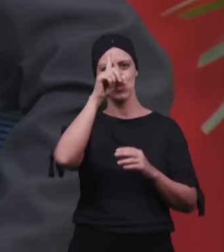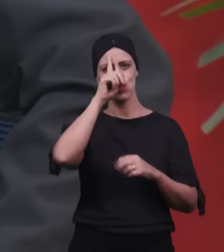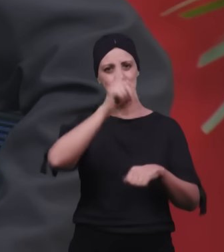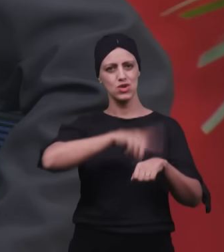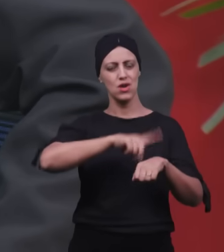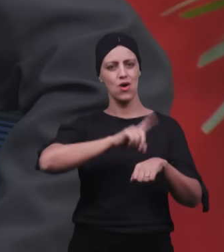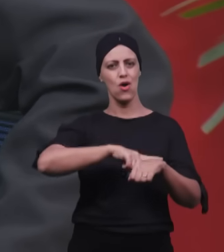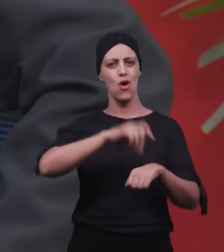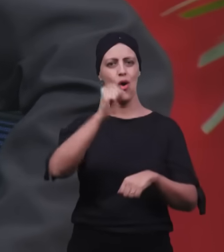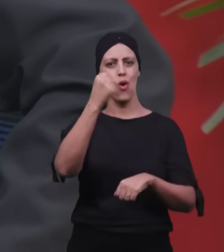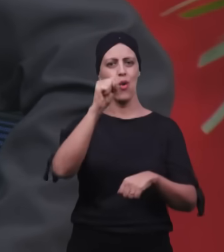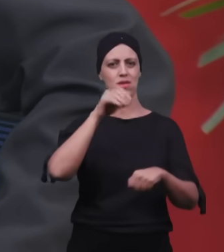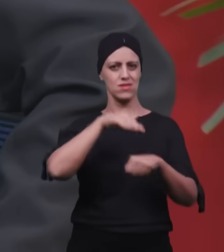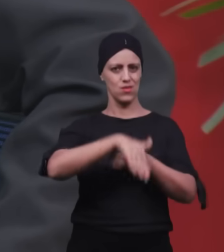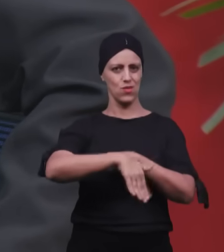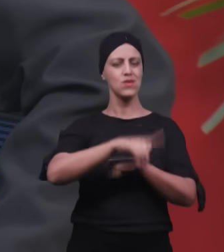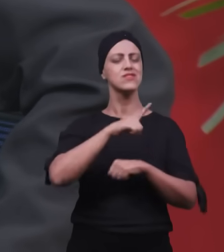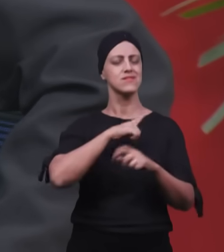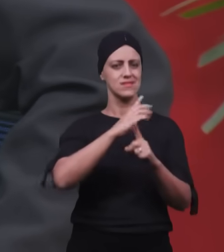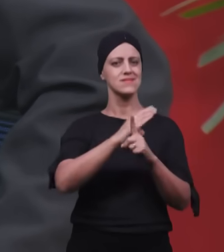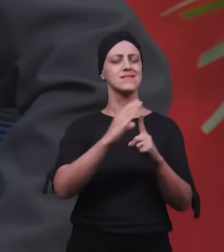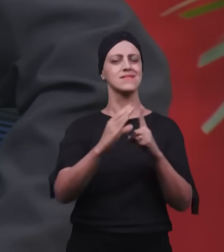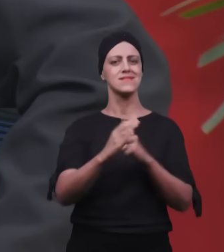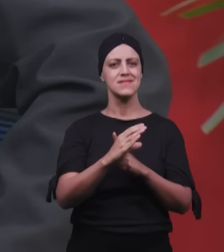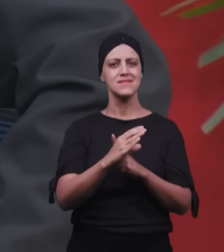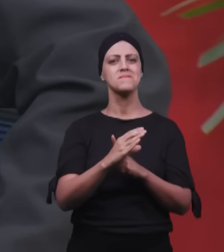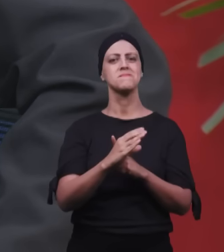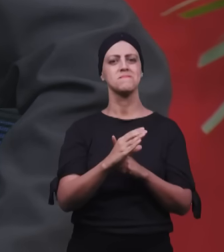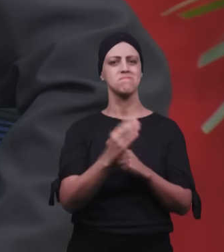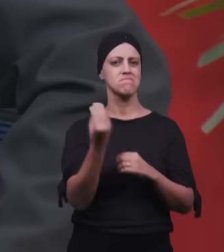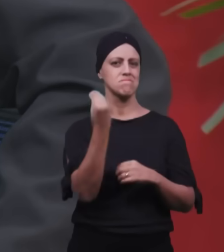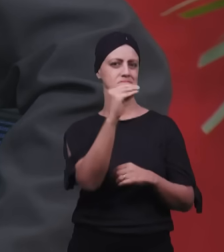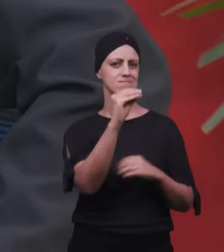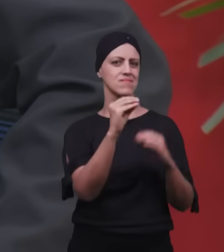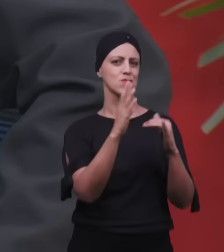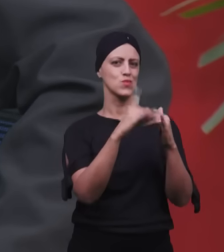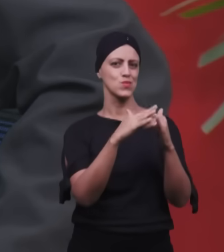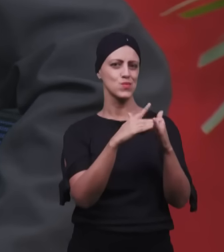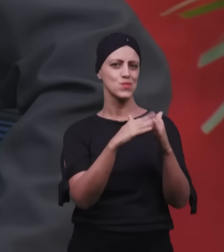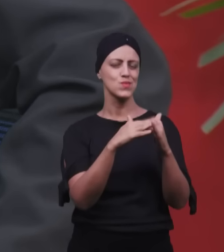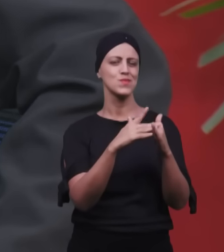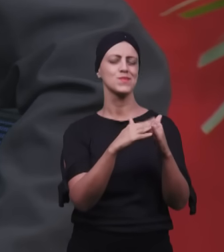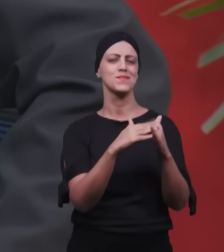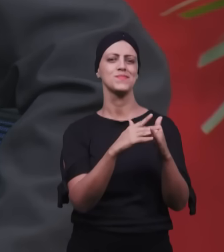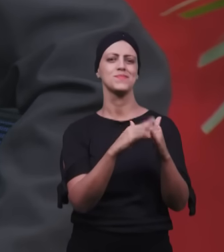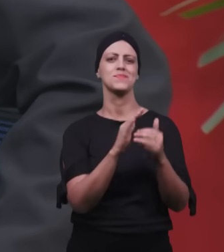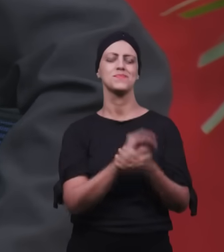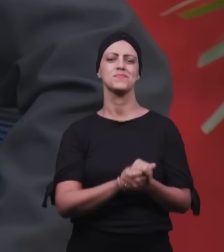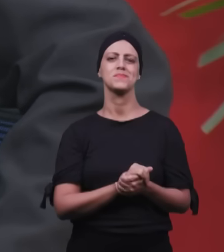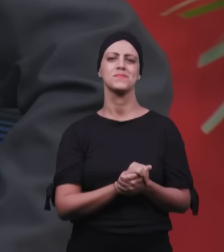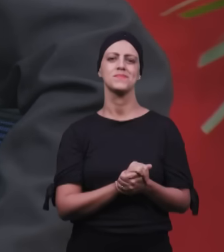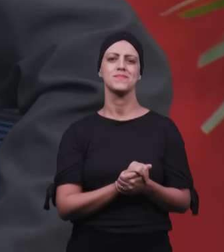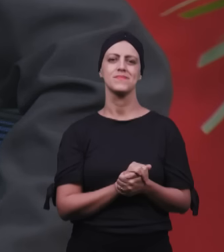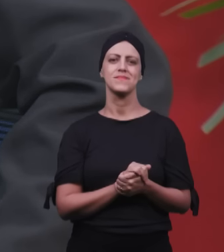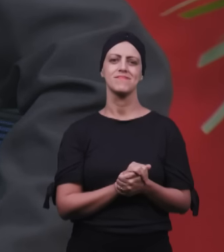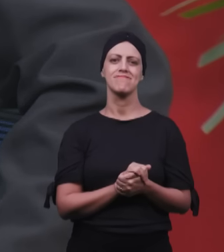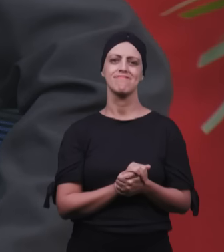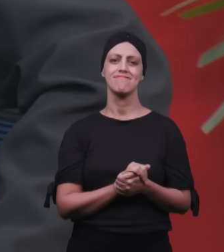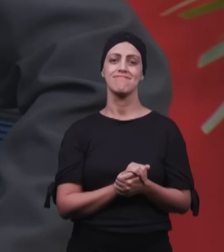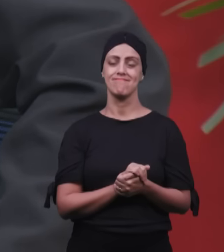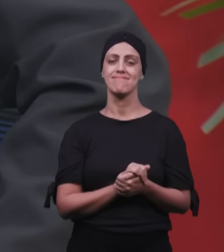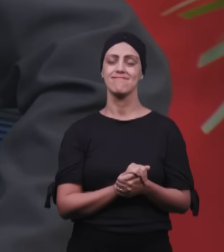os dias às 20 horas tem culto na no YouTube um culto é